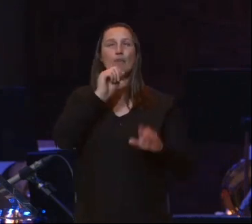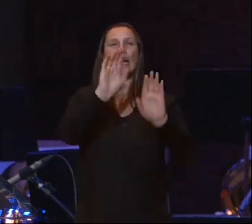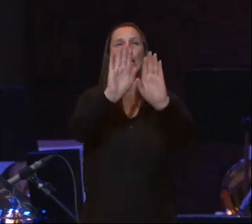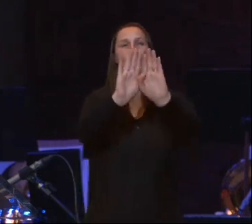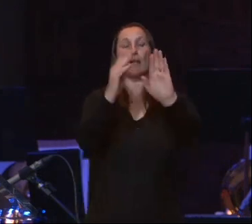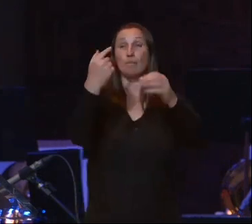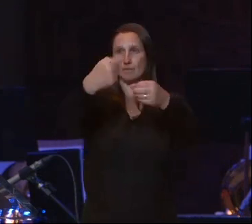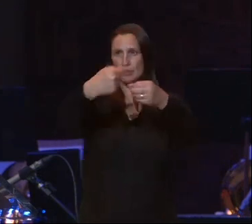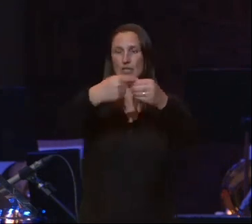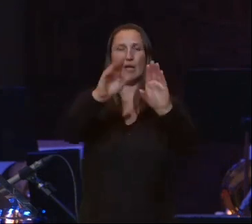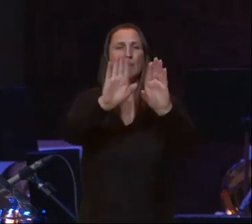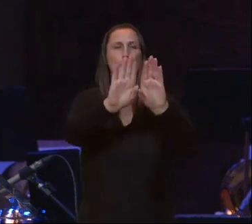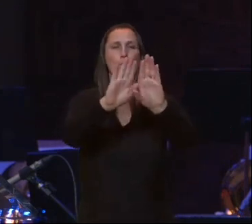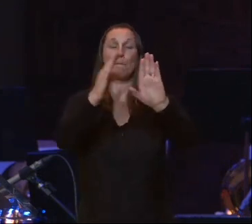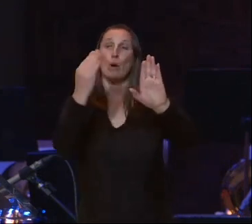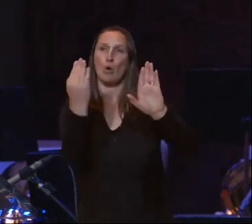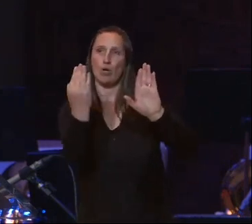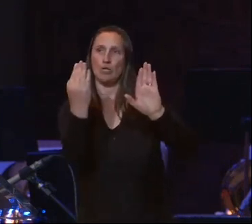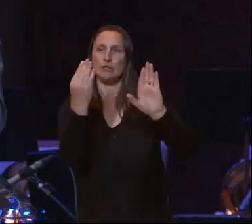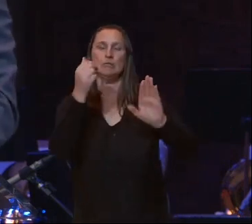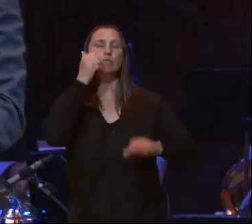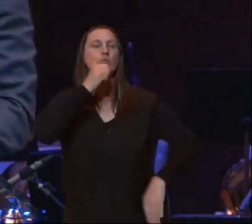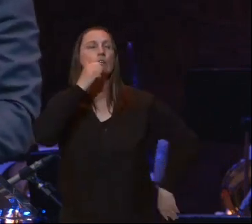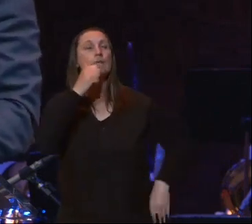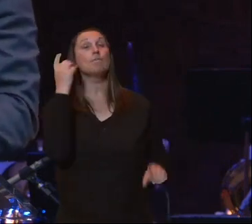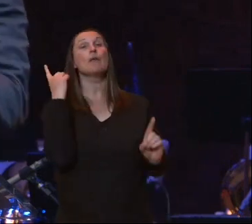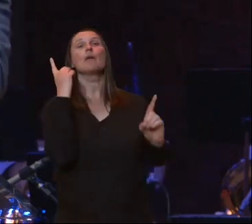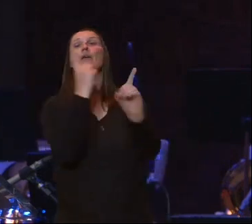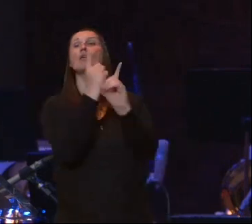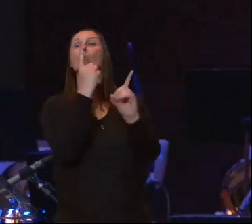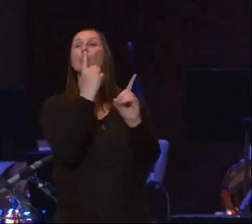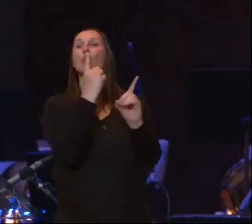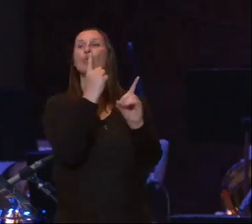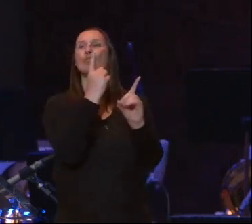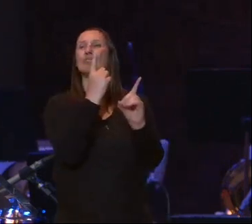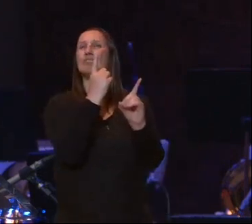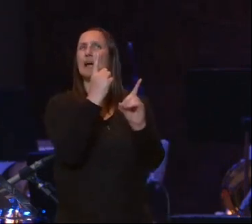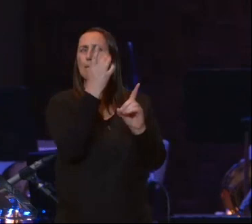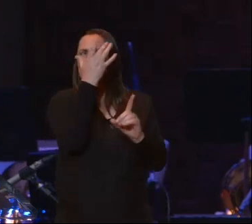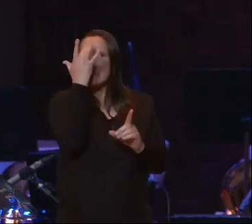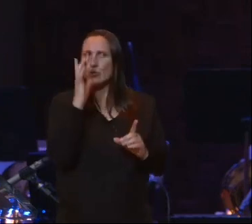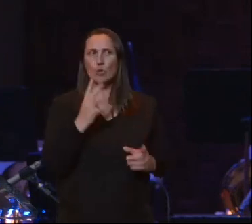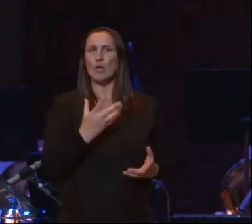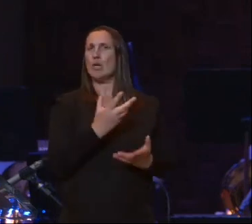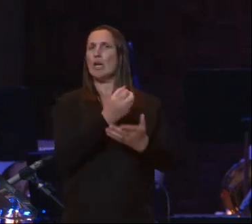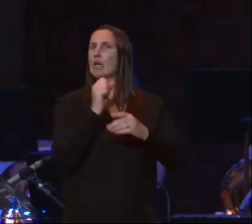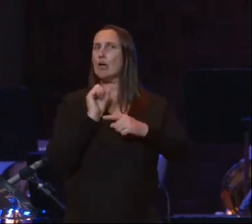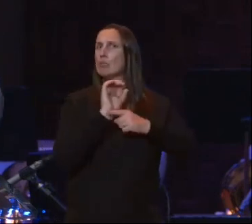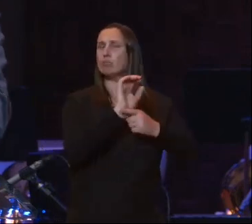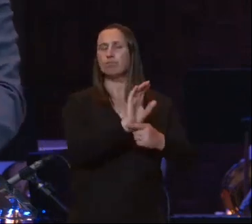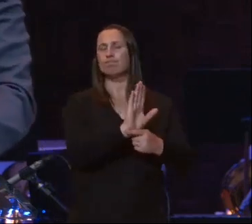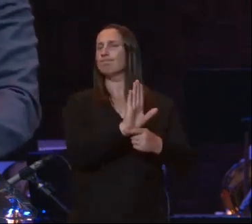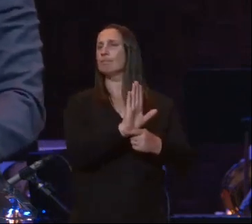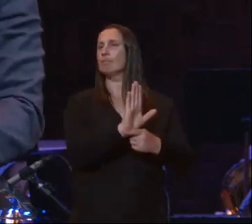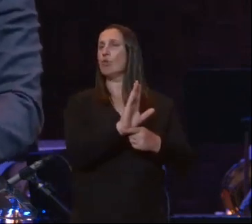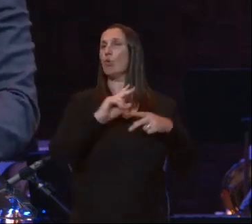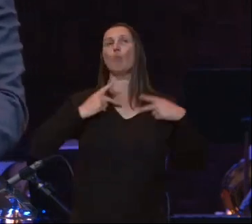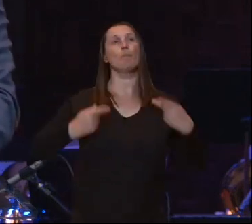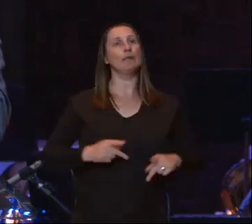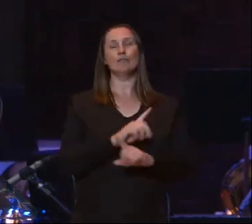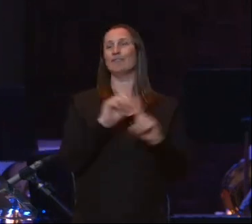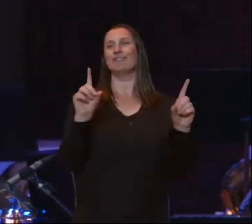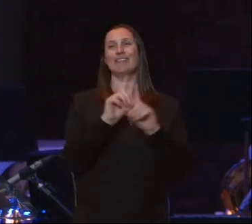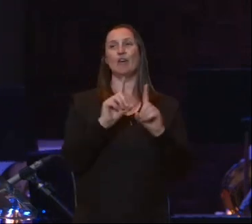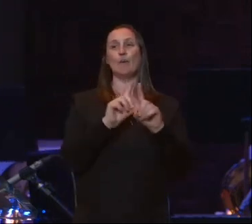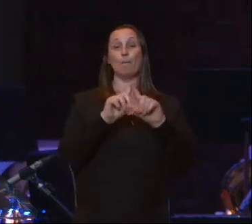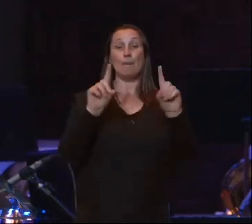da cidade, de alguma maneira ela encontra não o seu resgatador humano, mas ela encontra